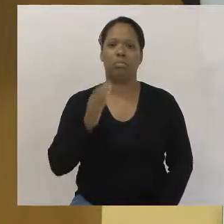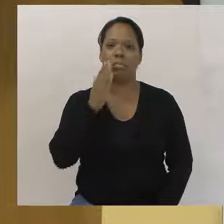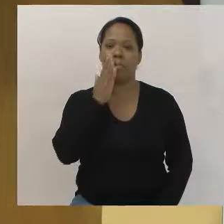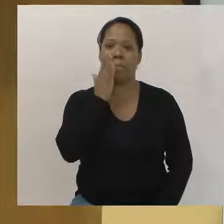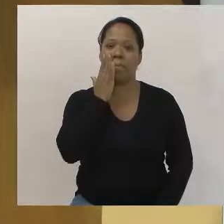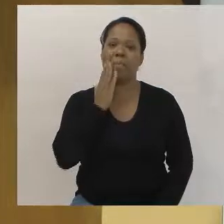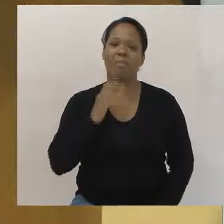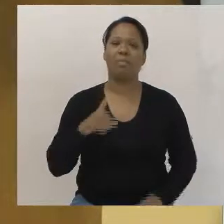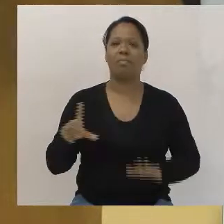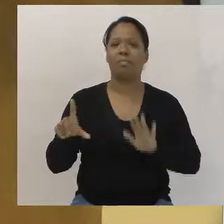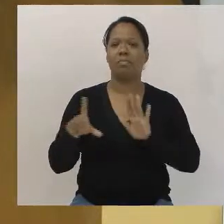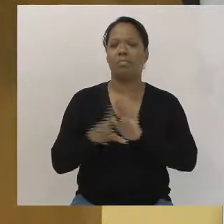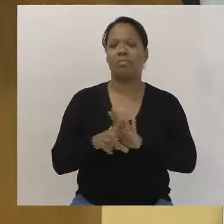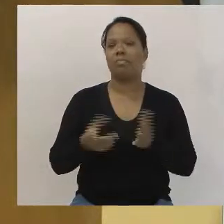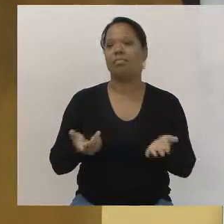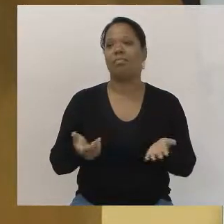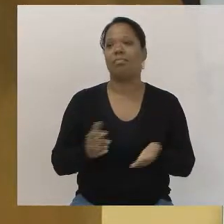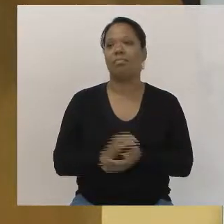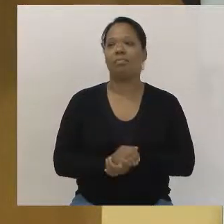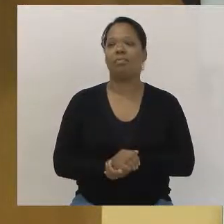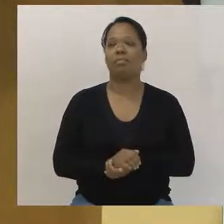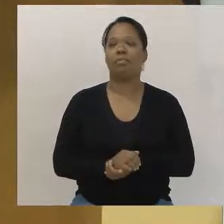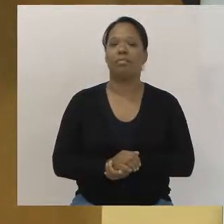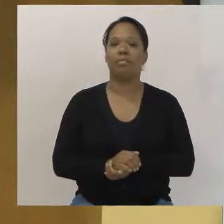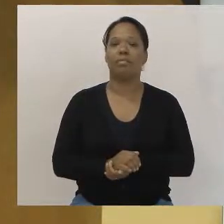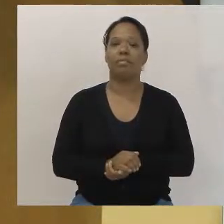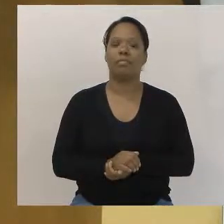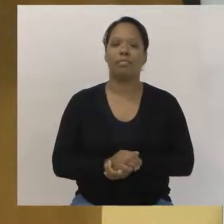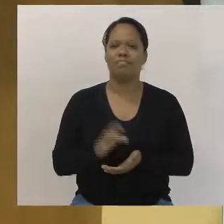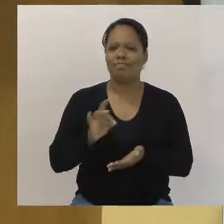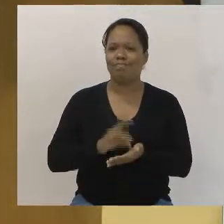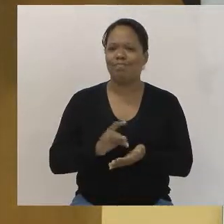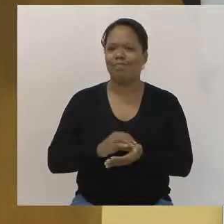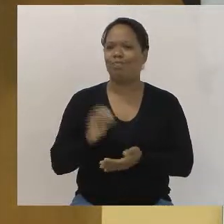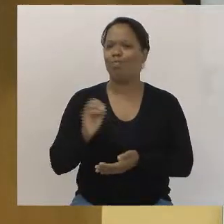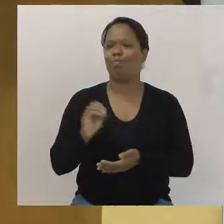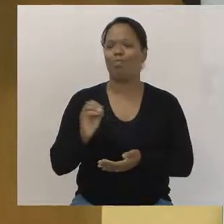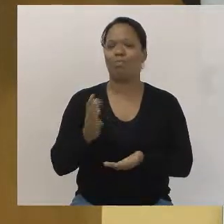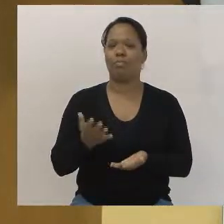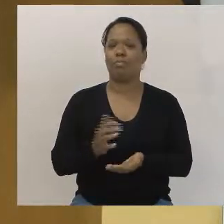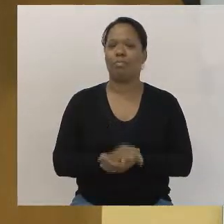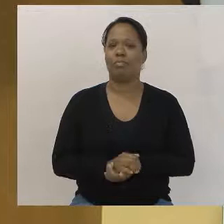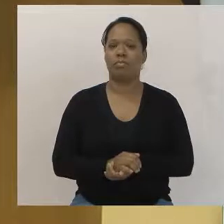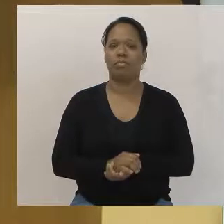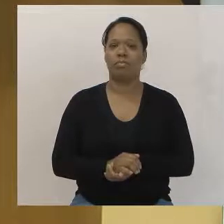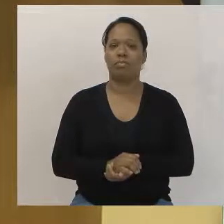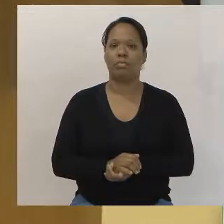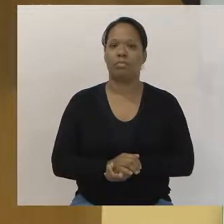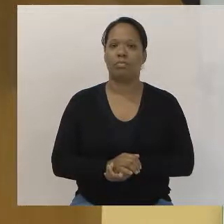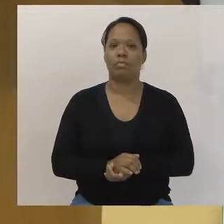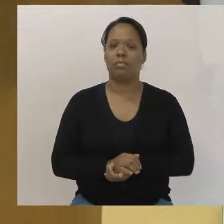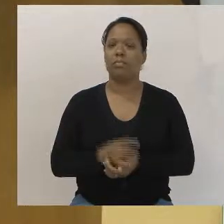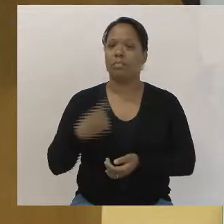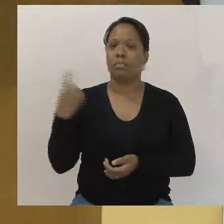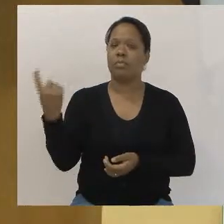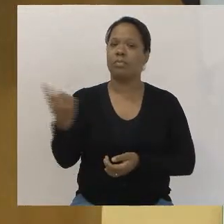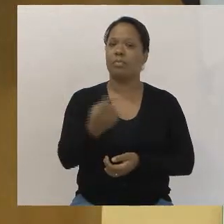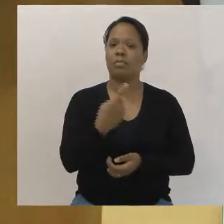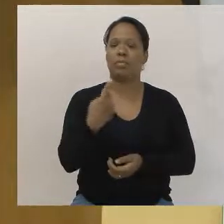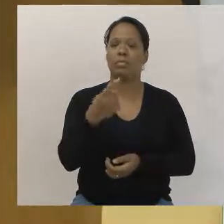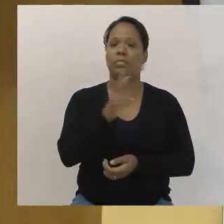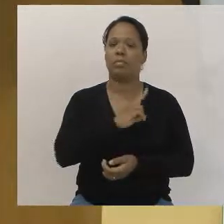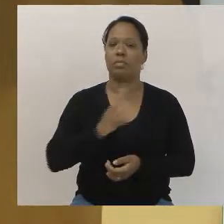uma lei fictícia porque não se realiza os investimentos que nós vereadores